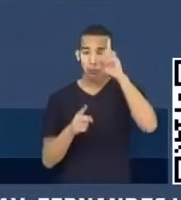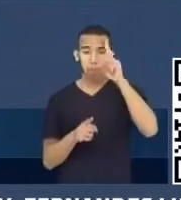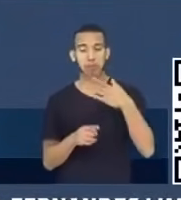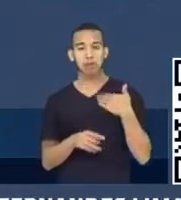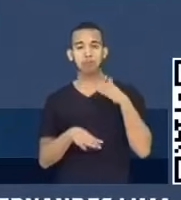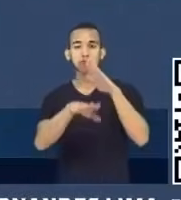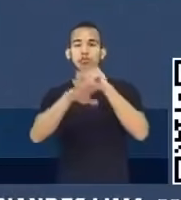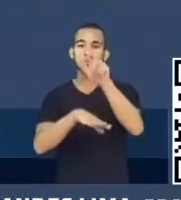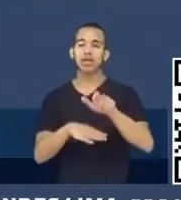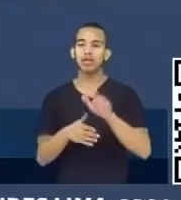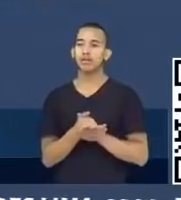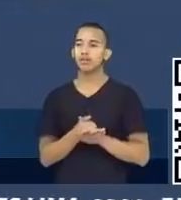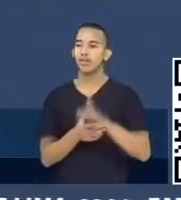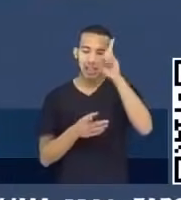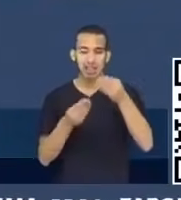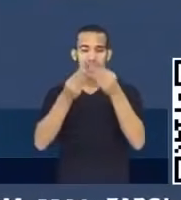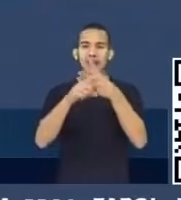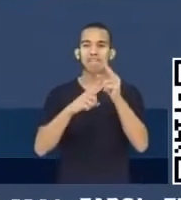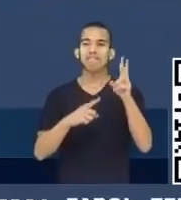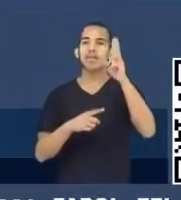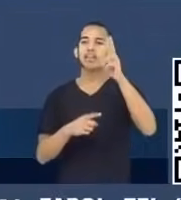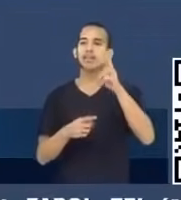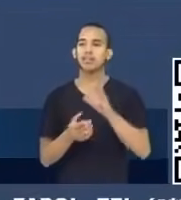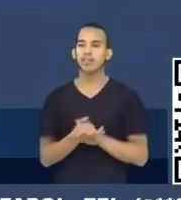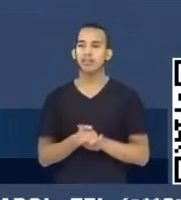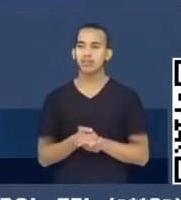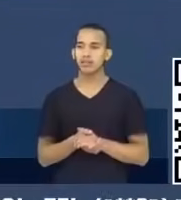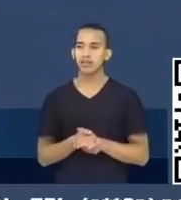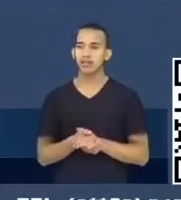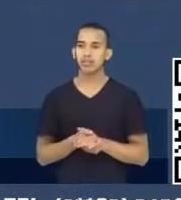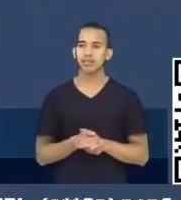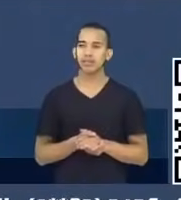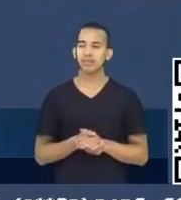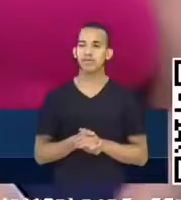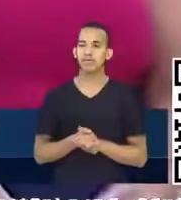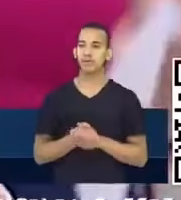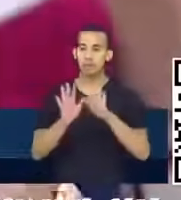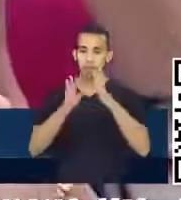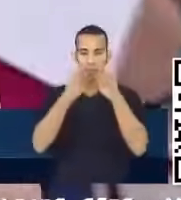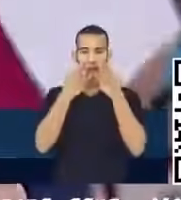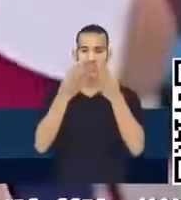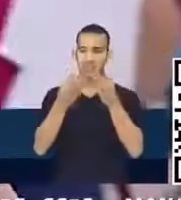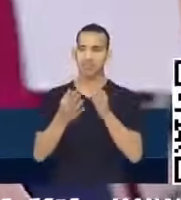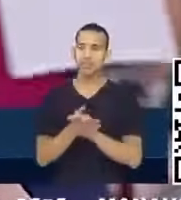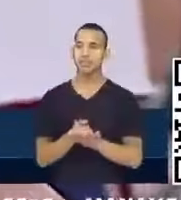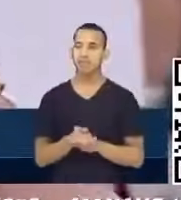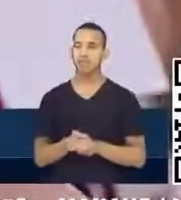mandou chamar porque Deus tá te entregando uma vitória mas o meu Deus obrigado pela atenção